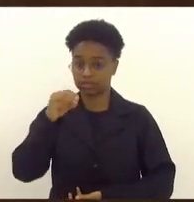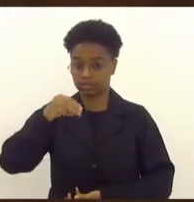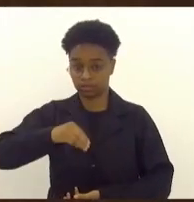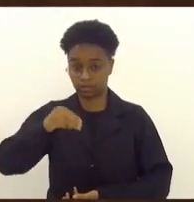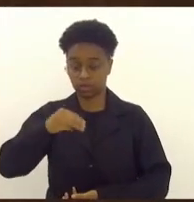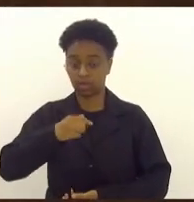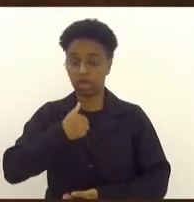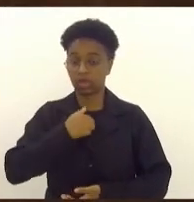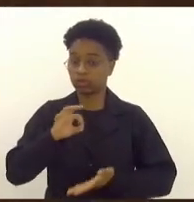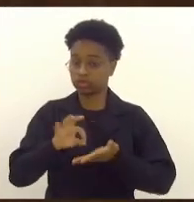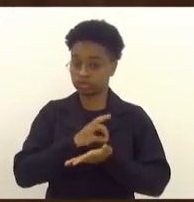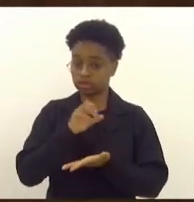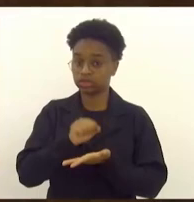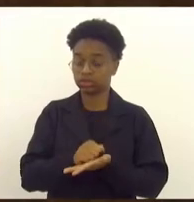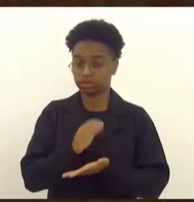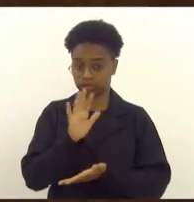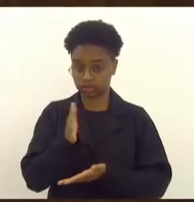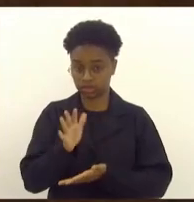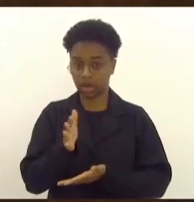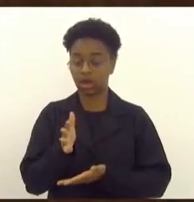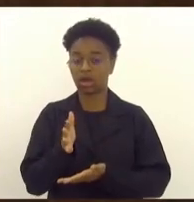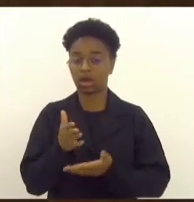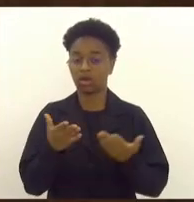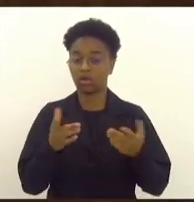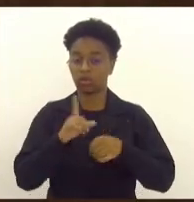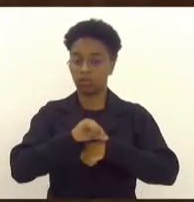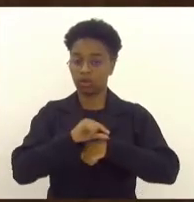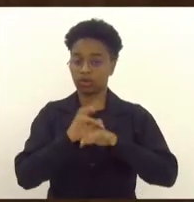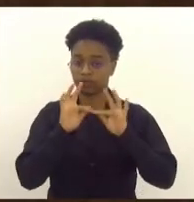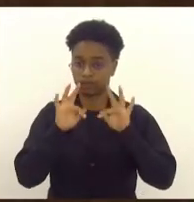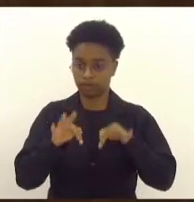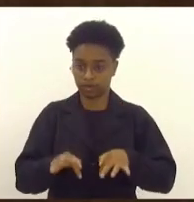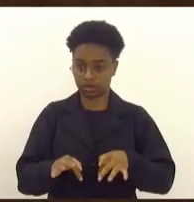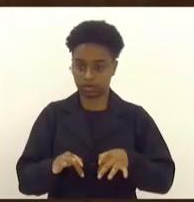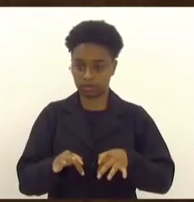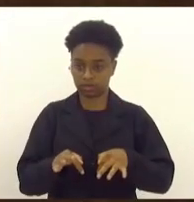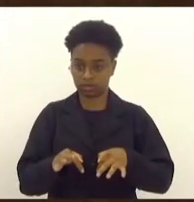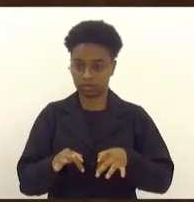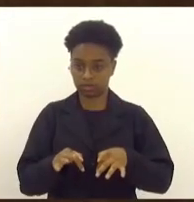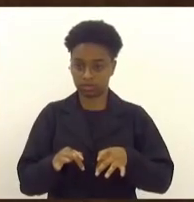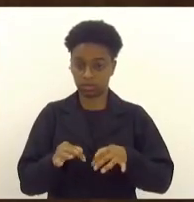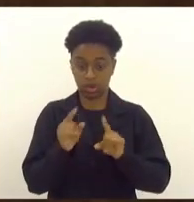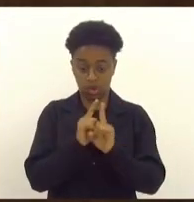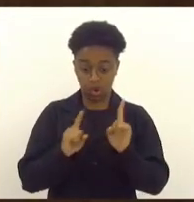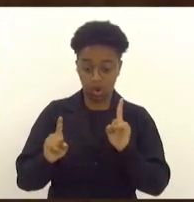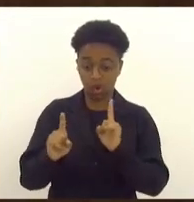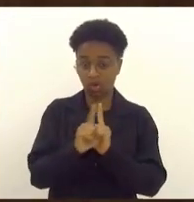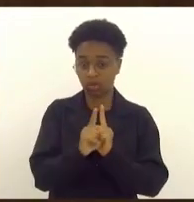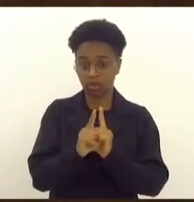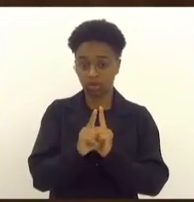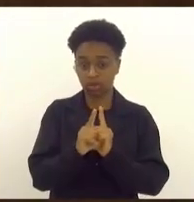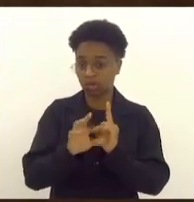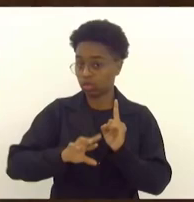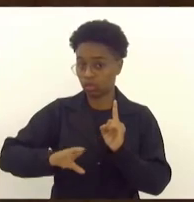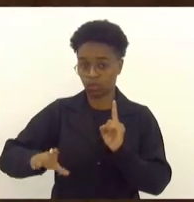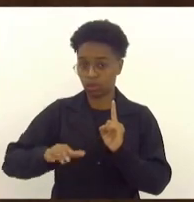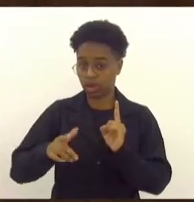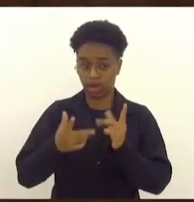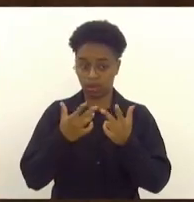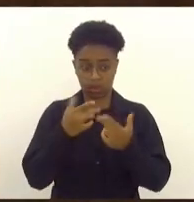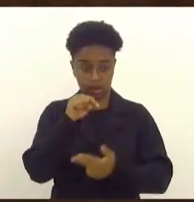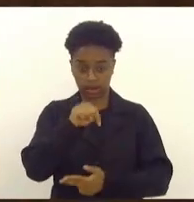estou inscrito no expediente final questão de ordem não é para que aconteceu aqui